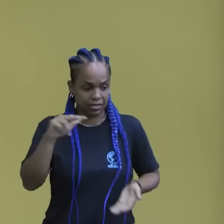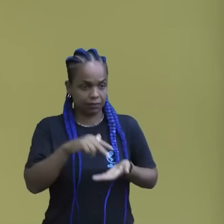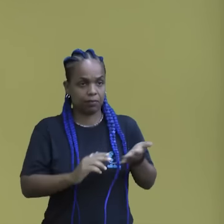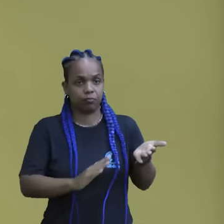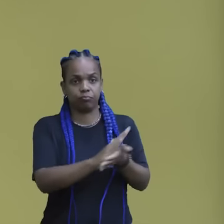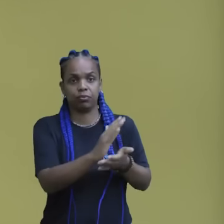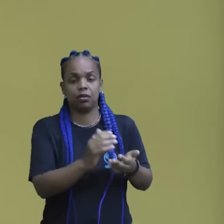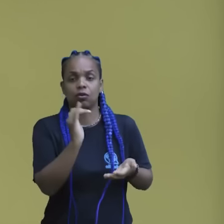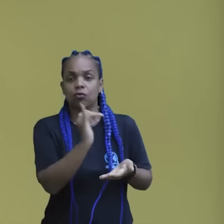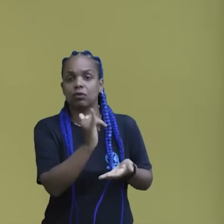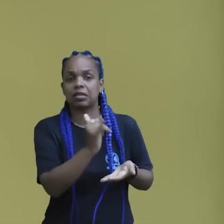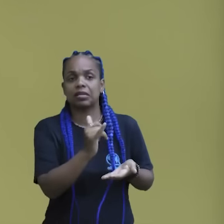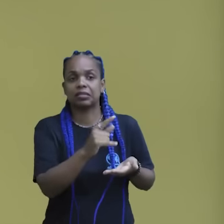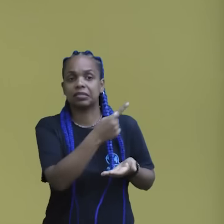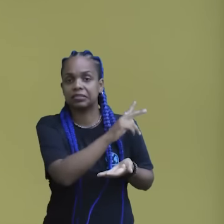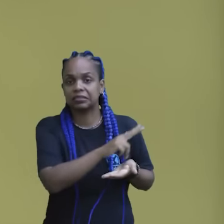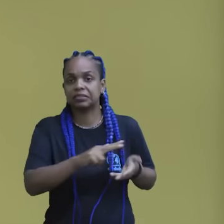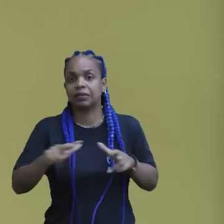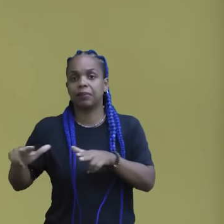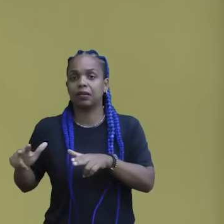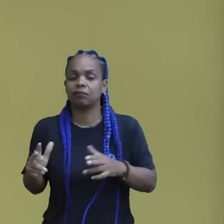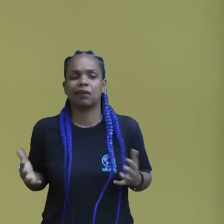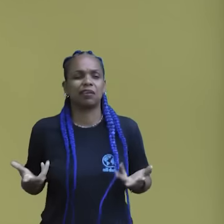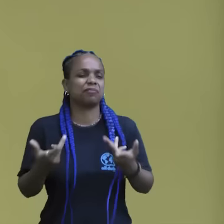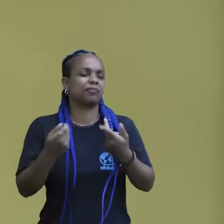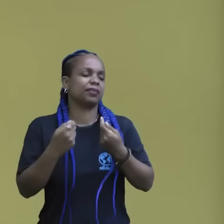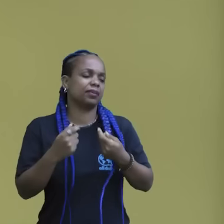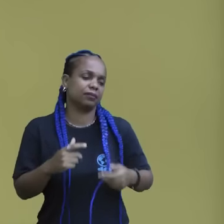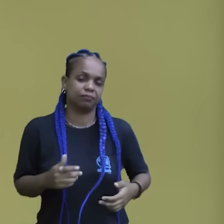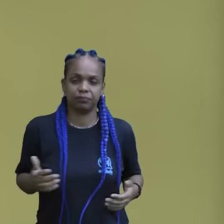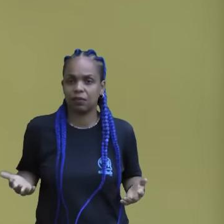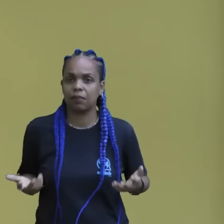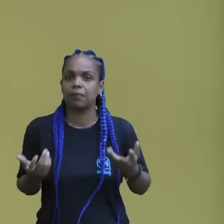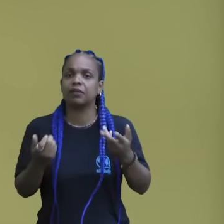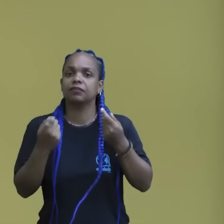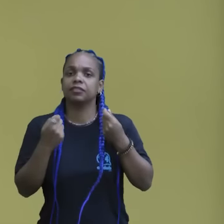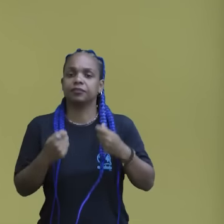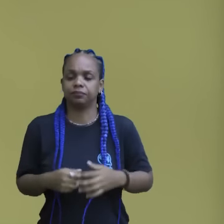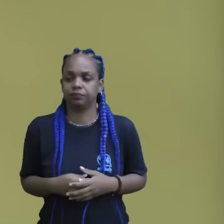é festejado é aquele Machado que